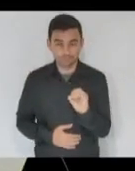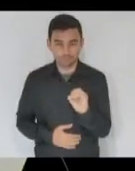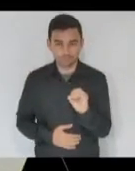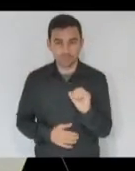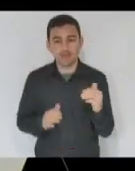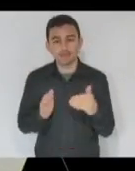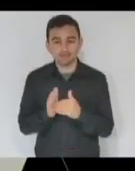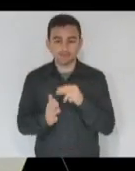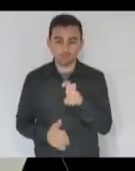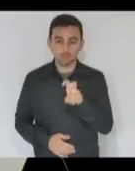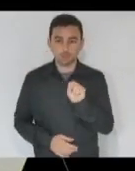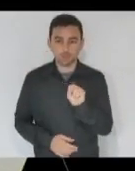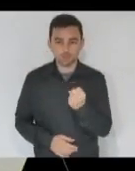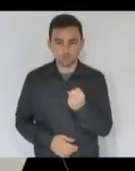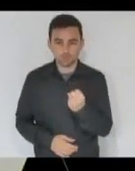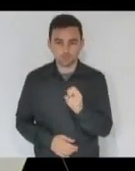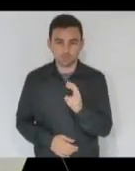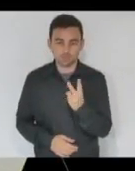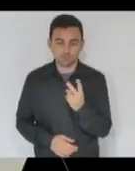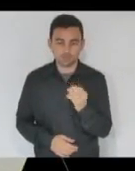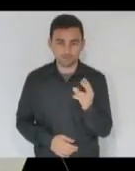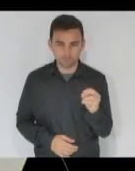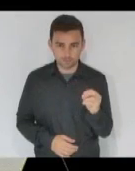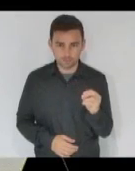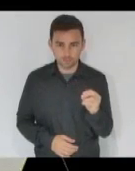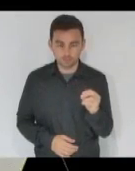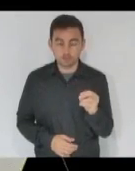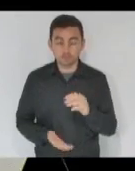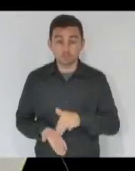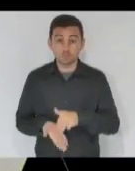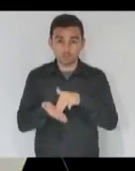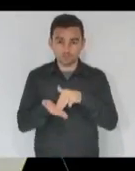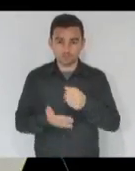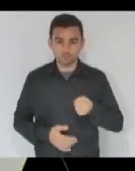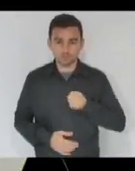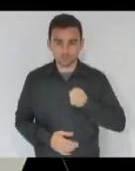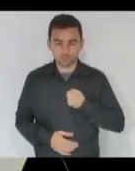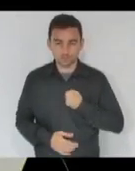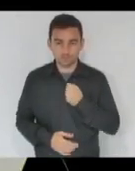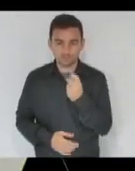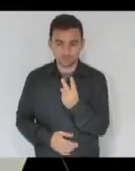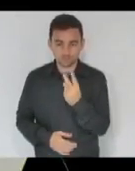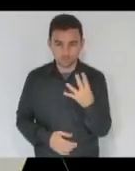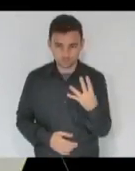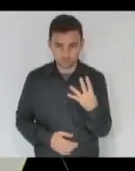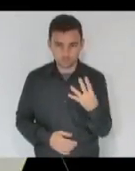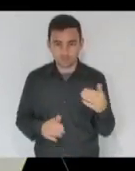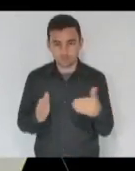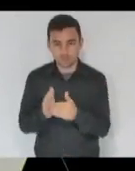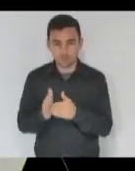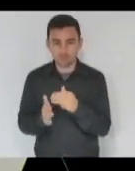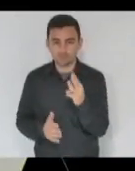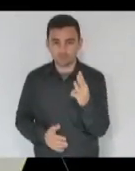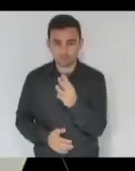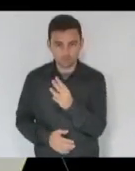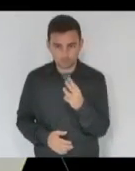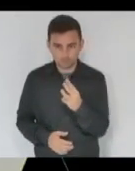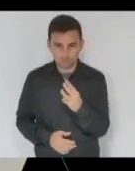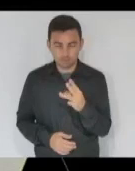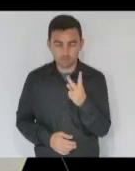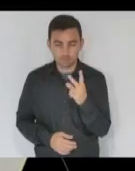30 a 58-2020, as moções números 24 a